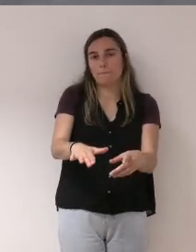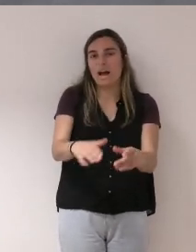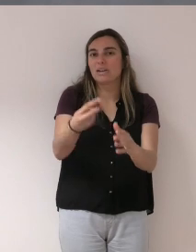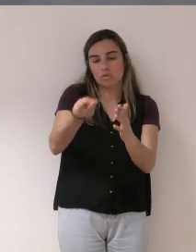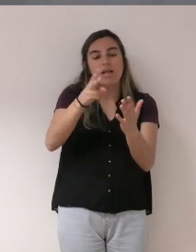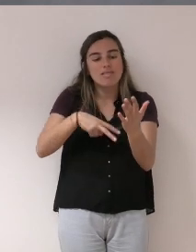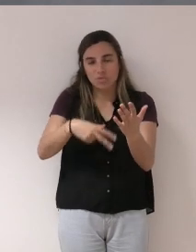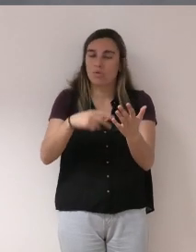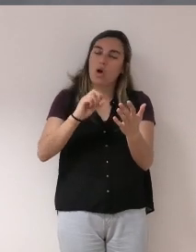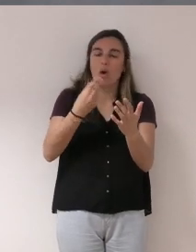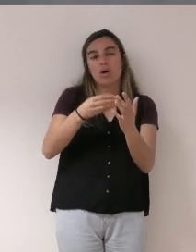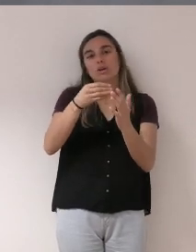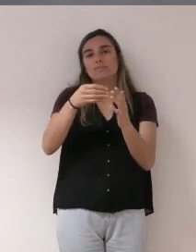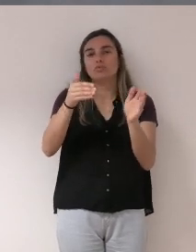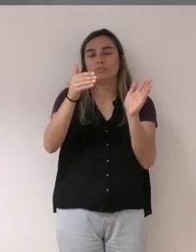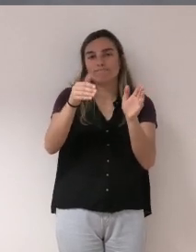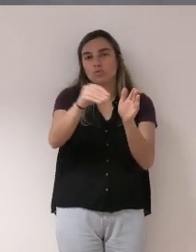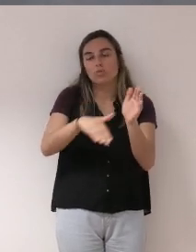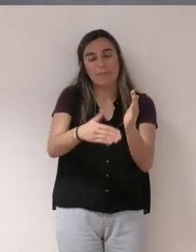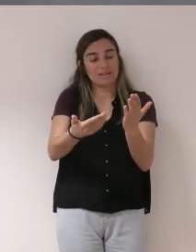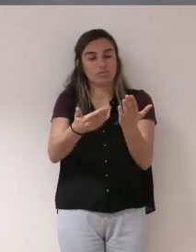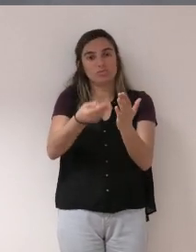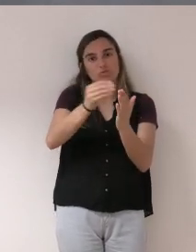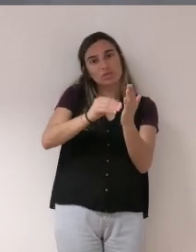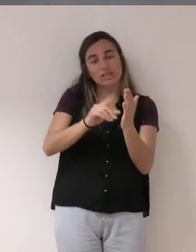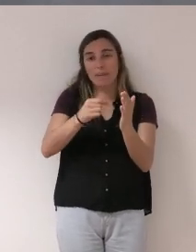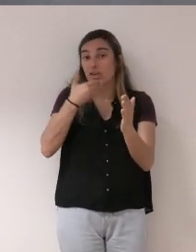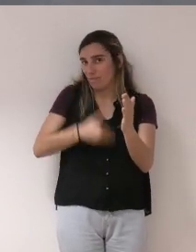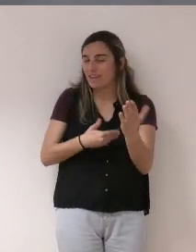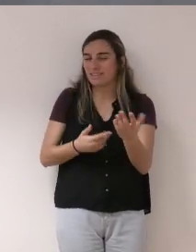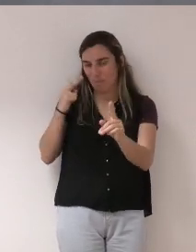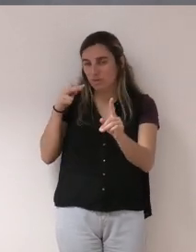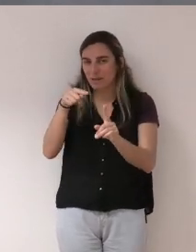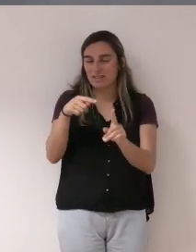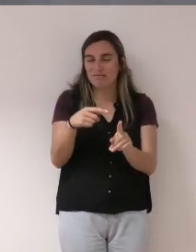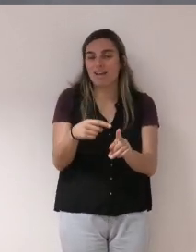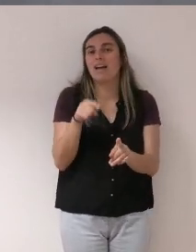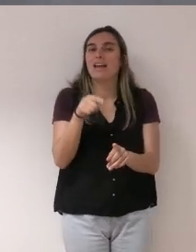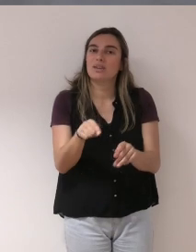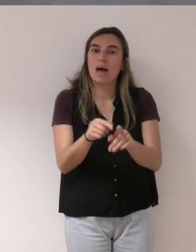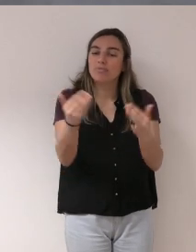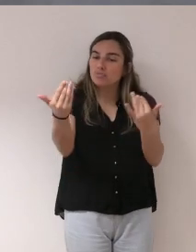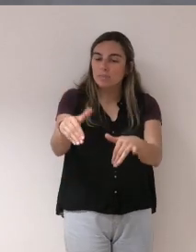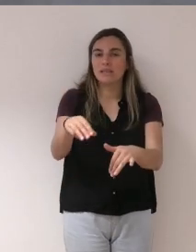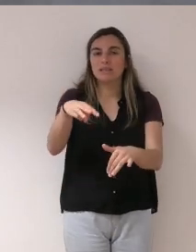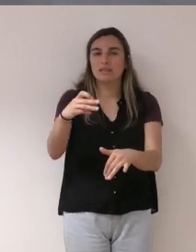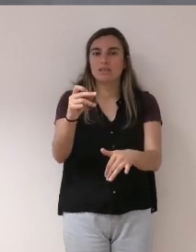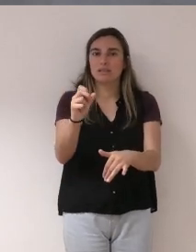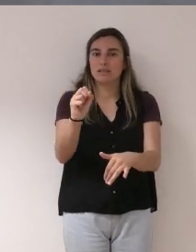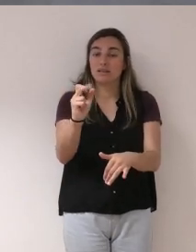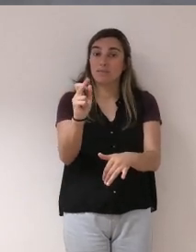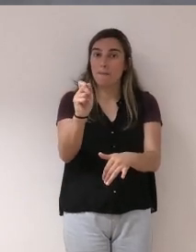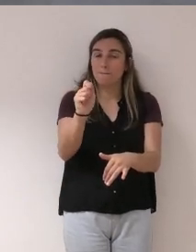o espaço de leitura, o espaço de escrita, o espaço de experiência. Nesse ponto de vista, no primeiro momento, as margens são aquilo